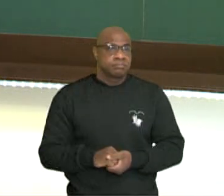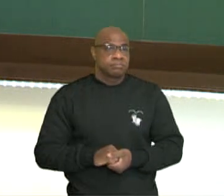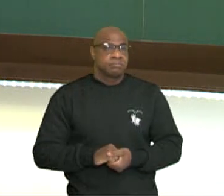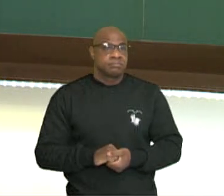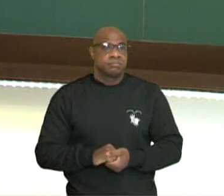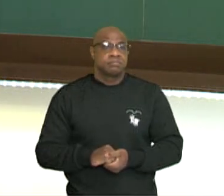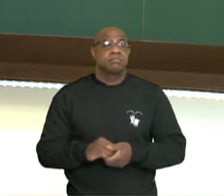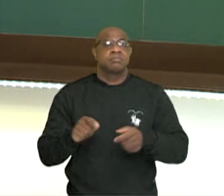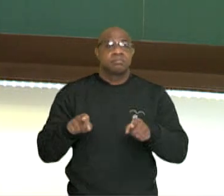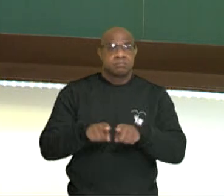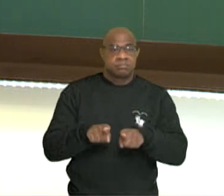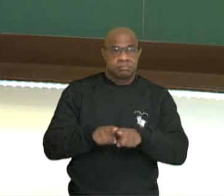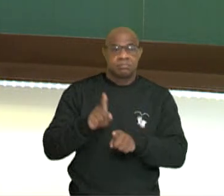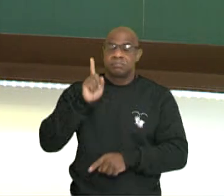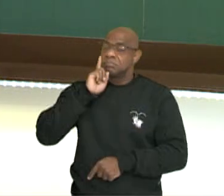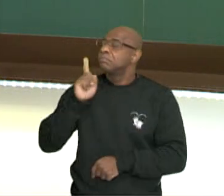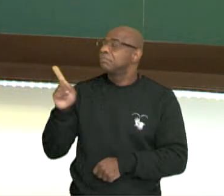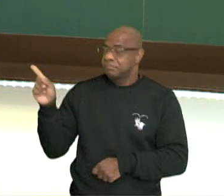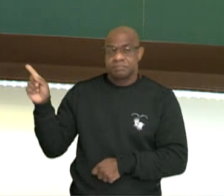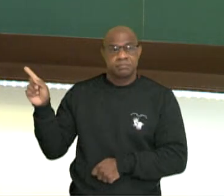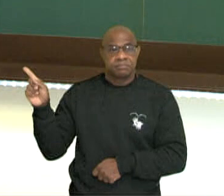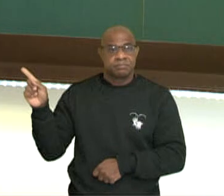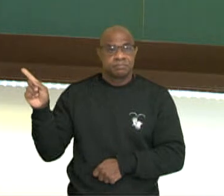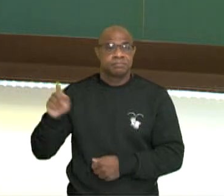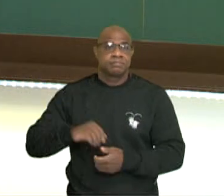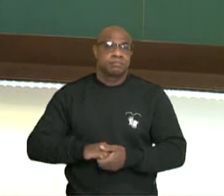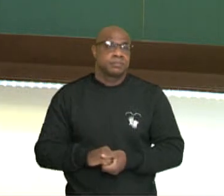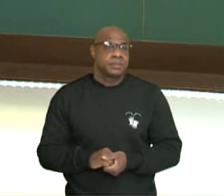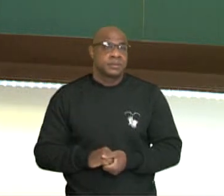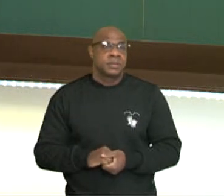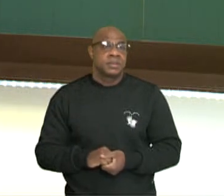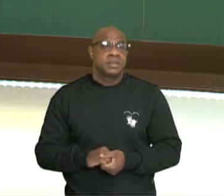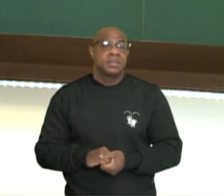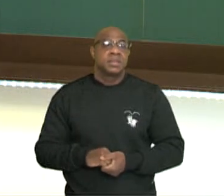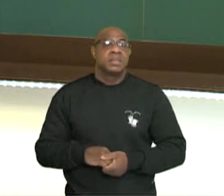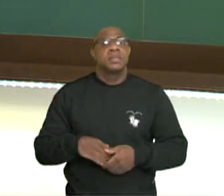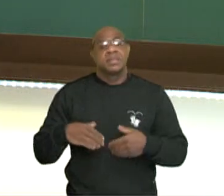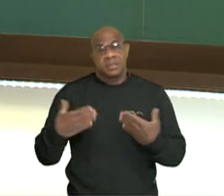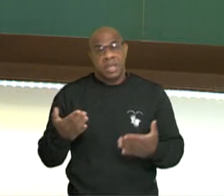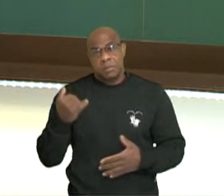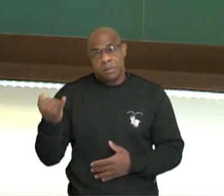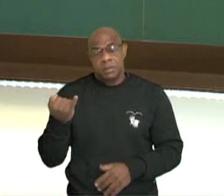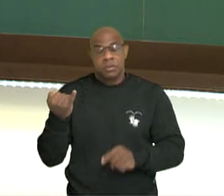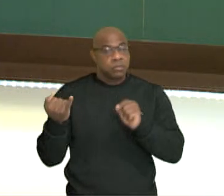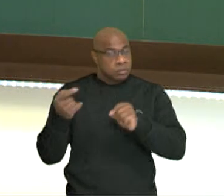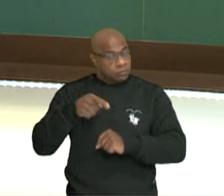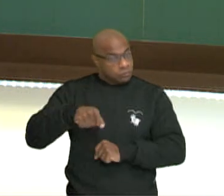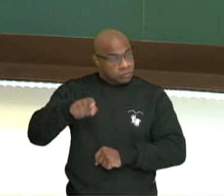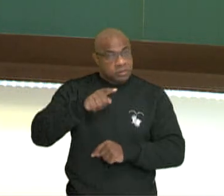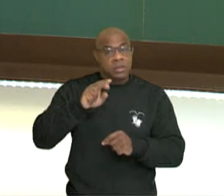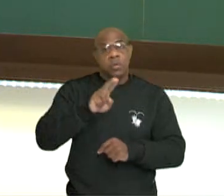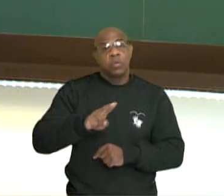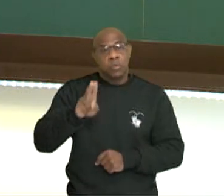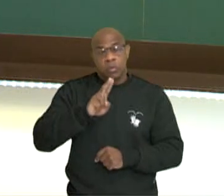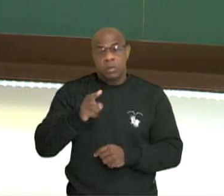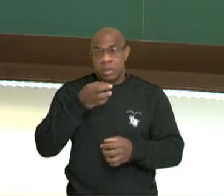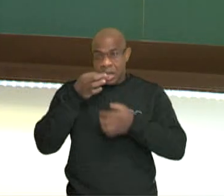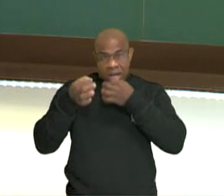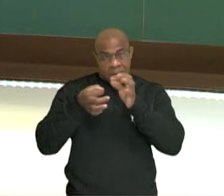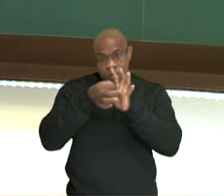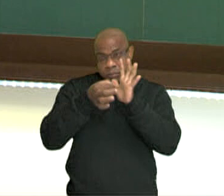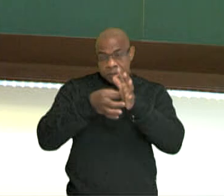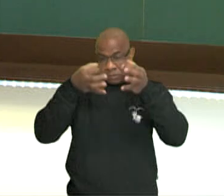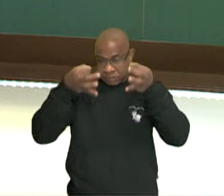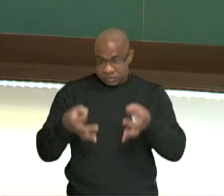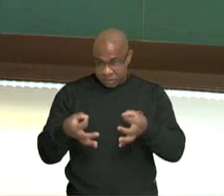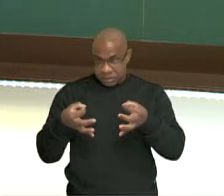evidência, analogia ou comparação e exemplificação. Importante é que você use o argumento